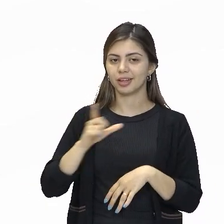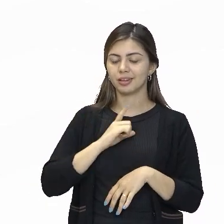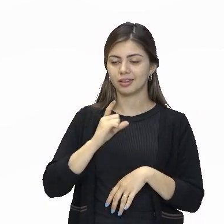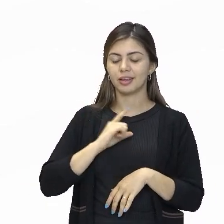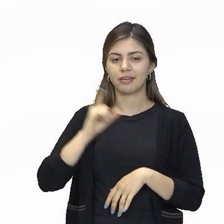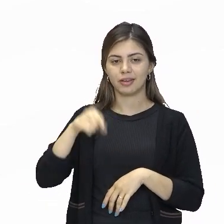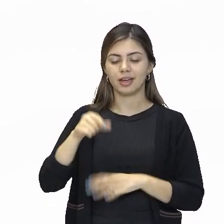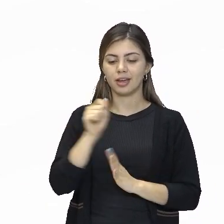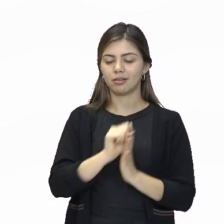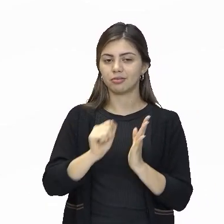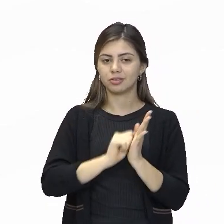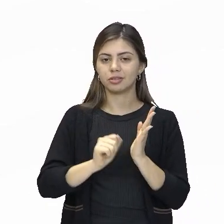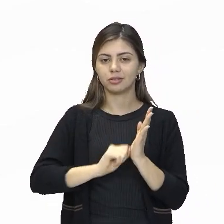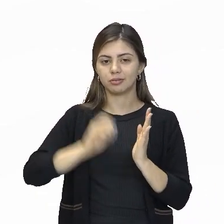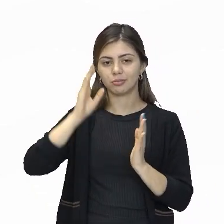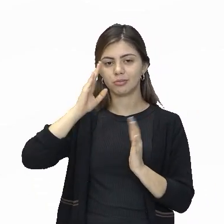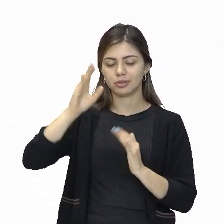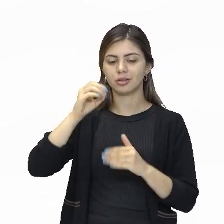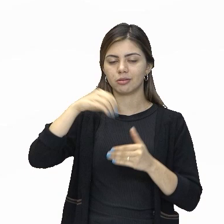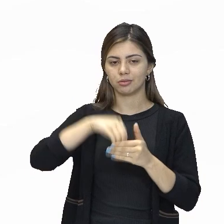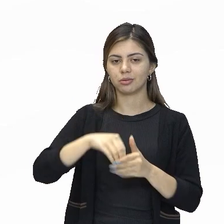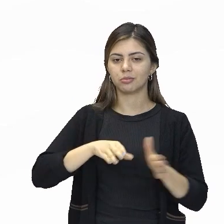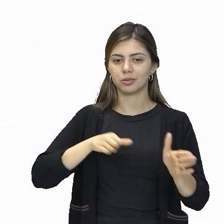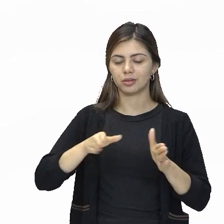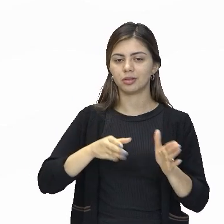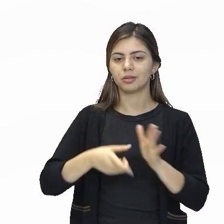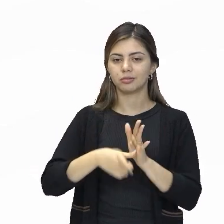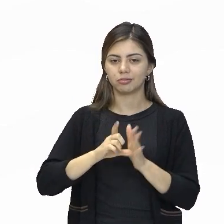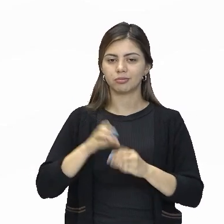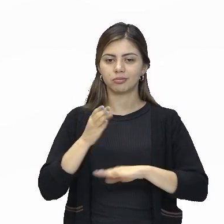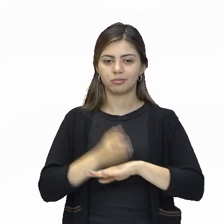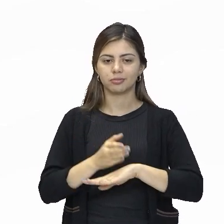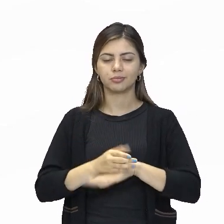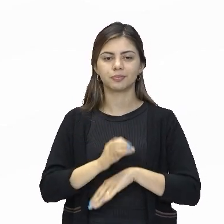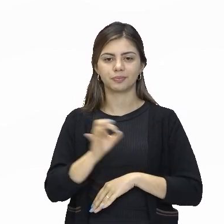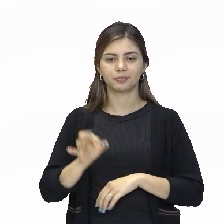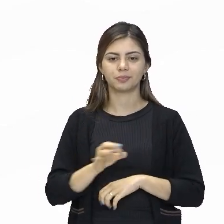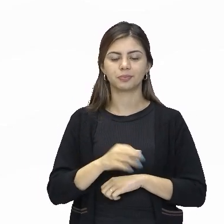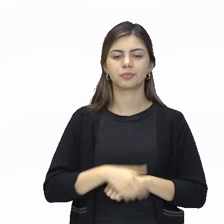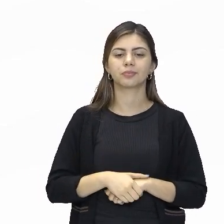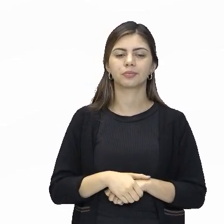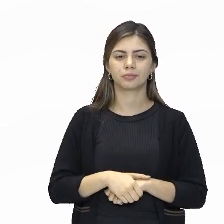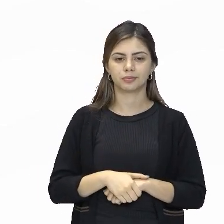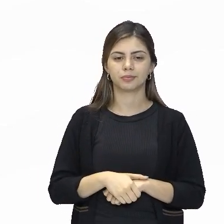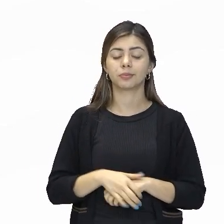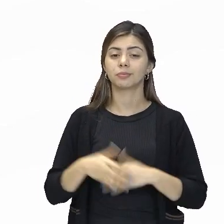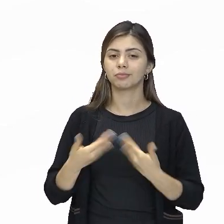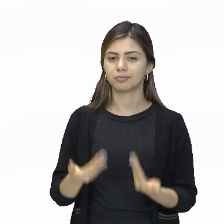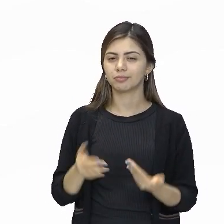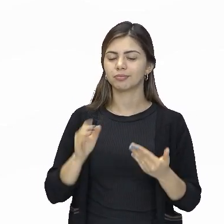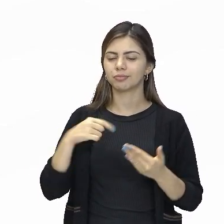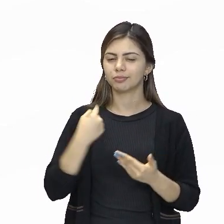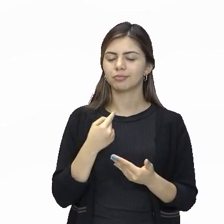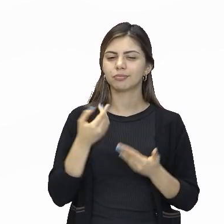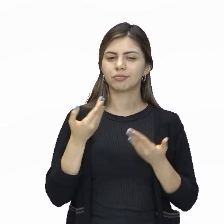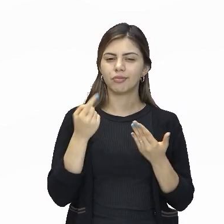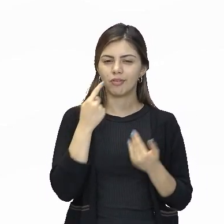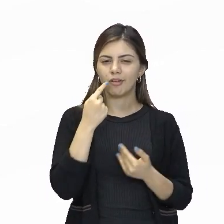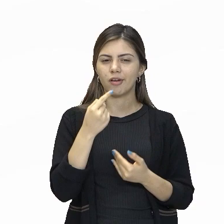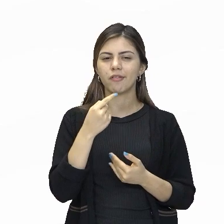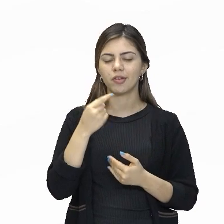dos escritores aí do pré-modernismo que lutou por esta causa, certo? Então agora aí que a gente viu um pouco